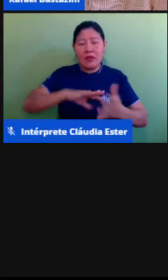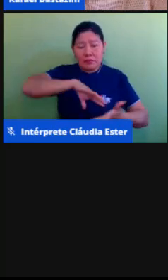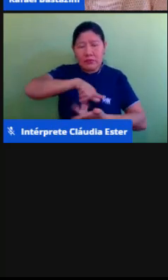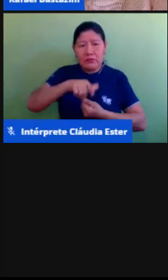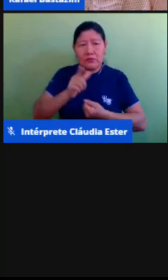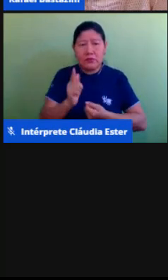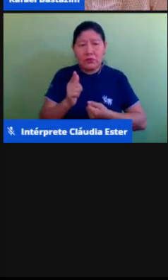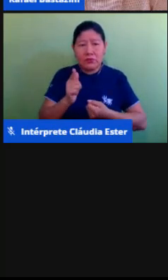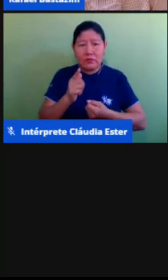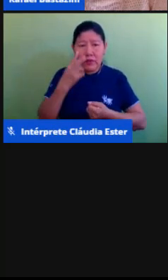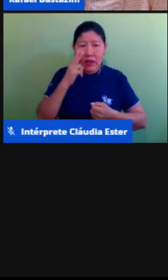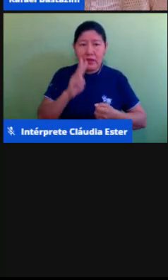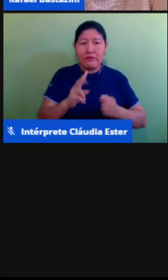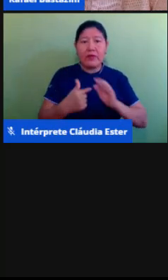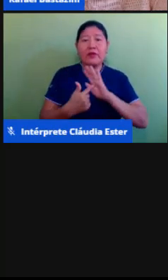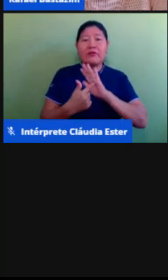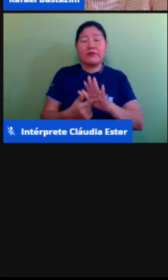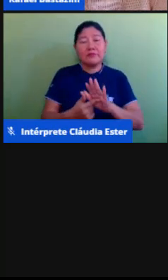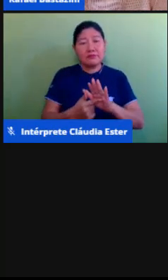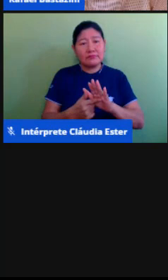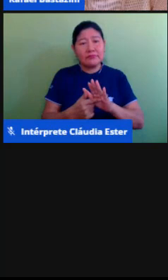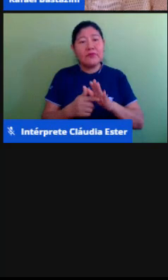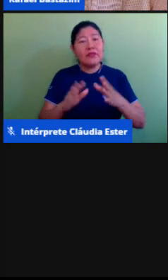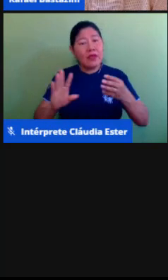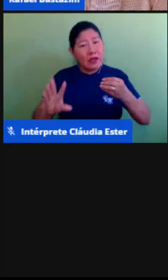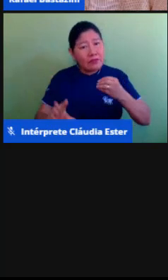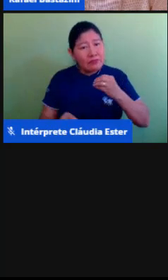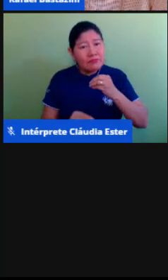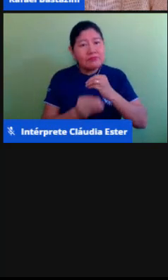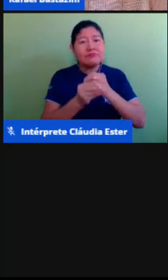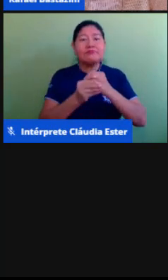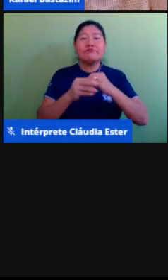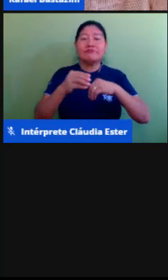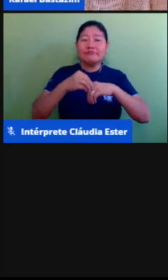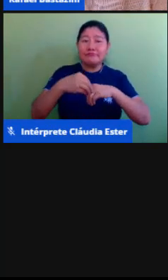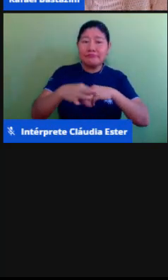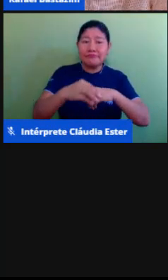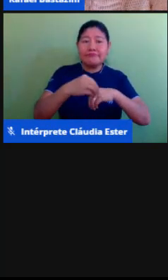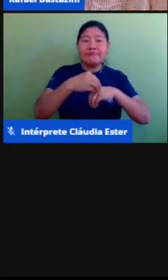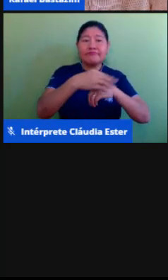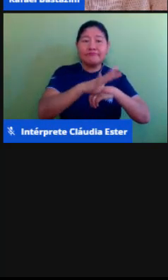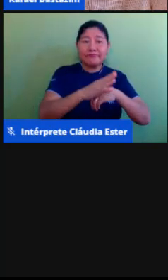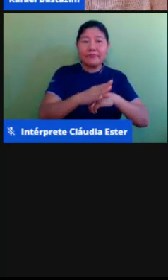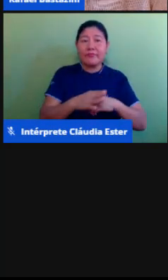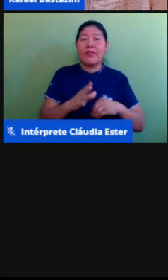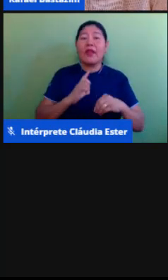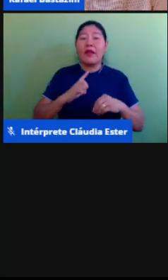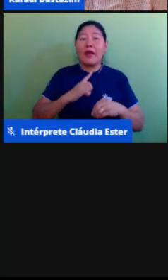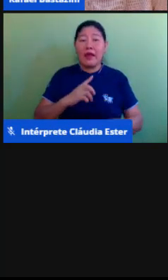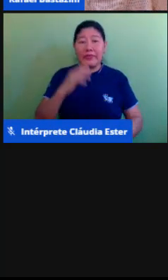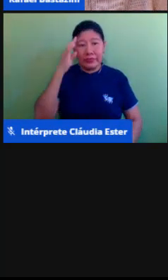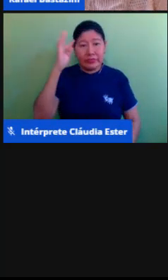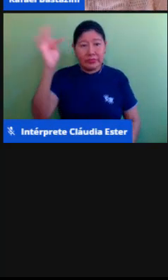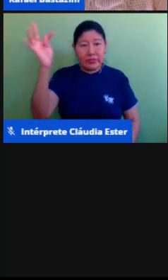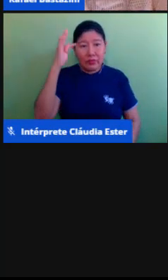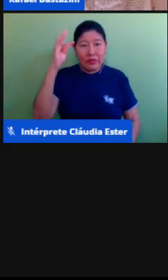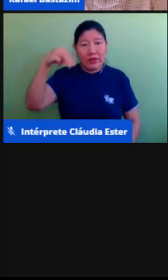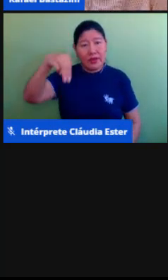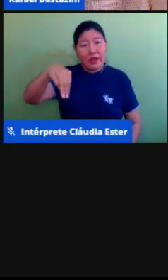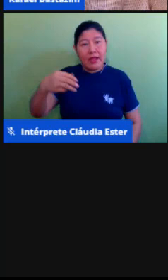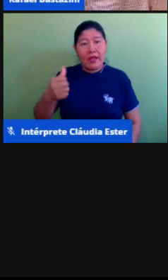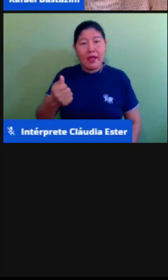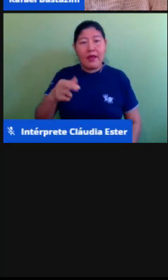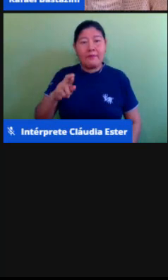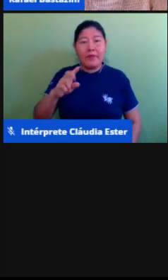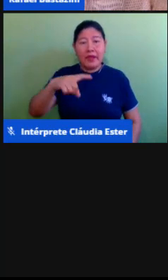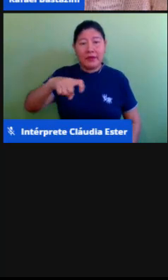ter uma contribuição muito grande do marxismo, representado pelo método do Marx, obviamente pelo materialismo